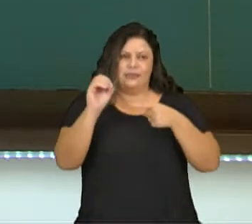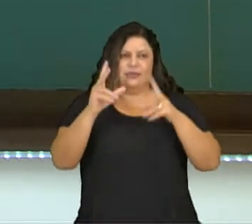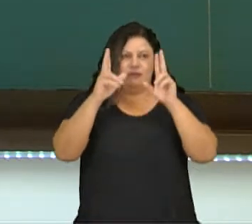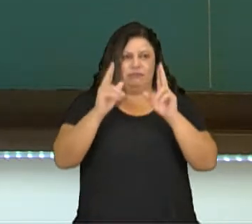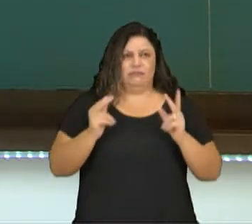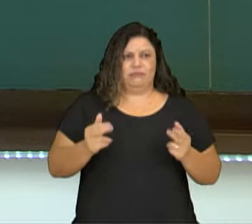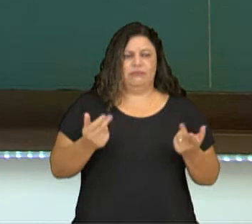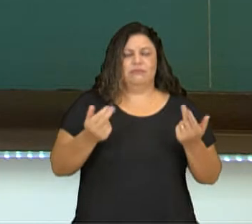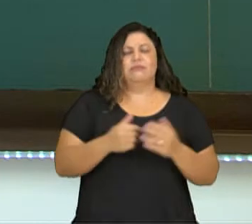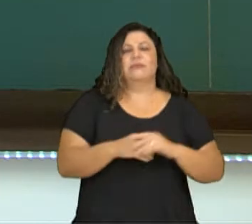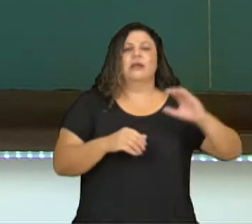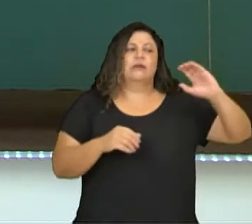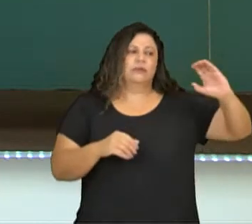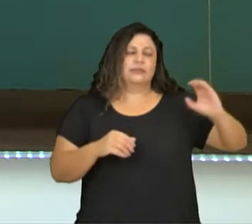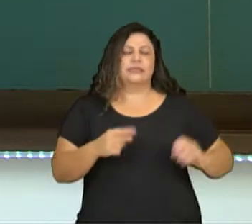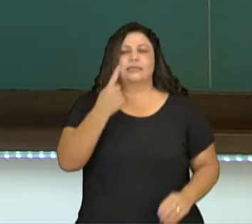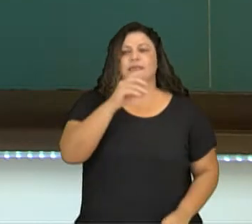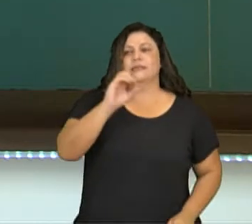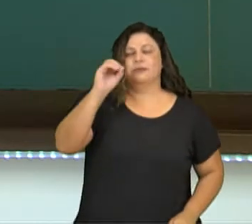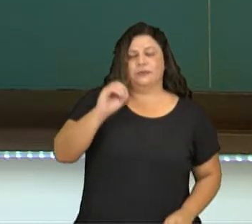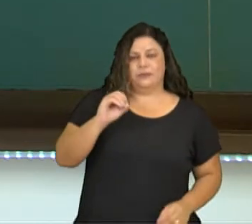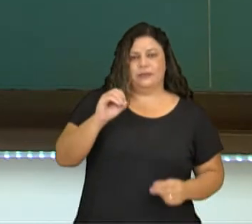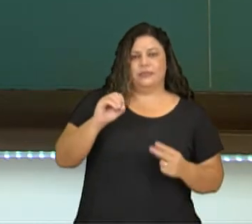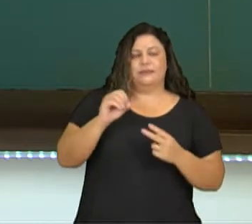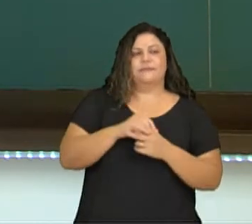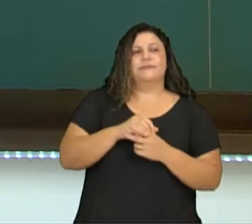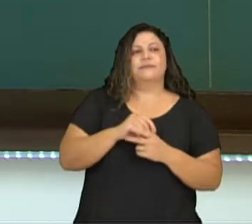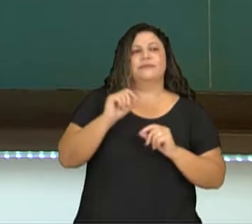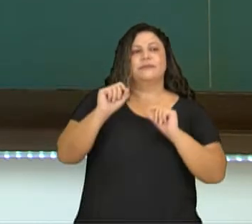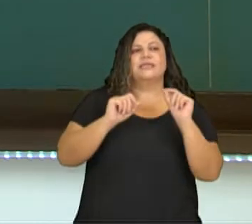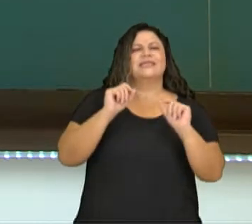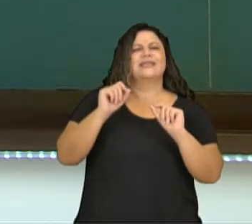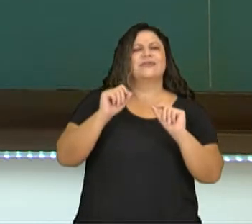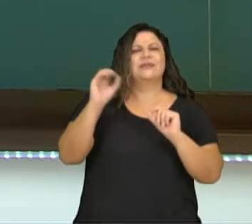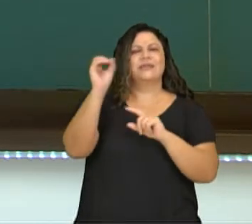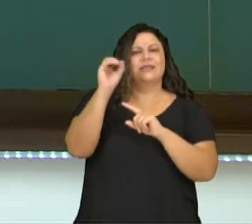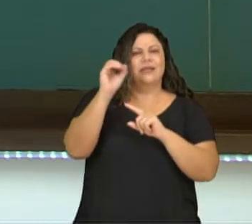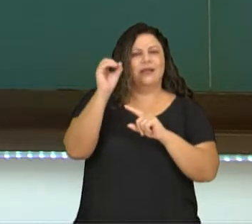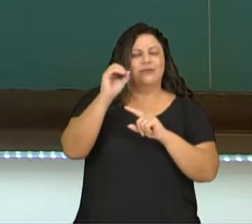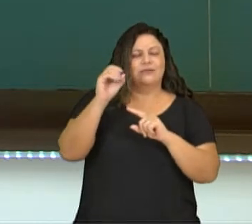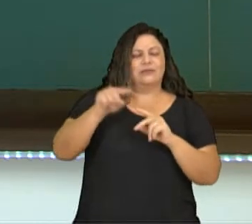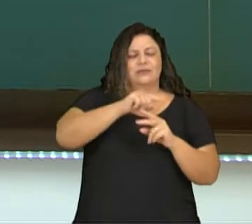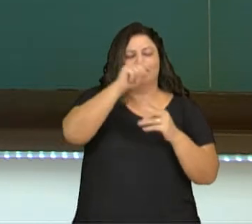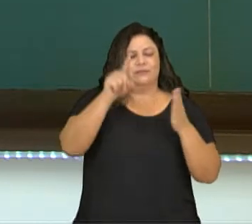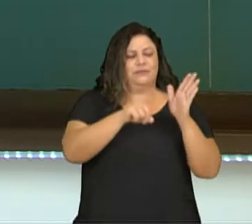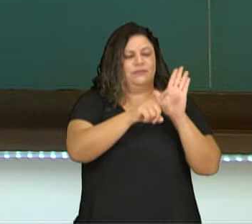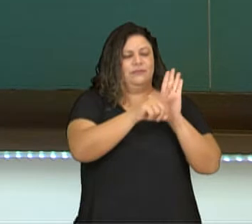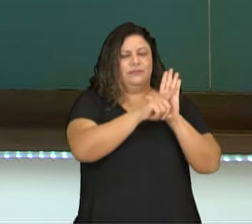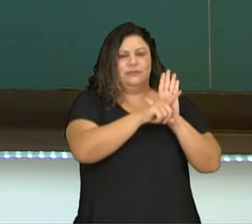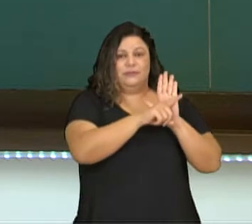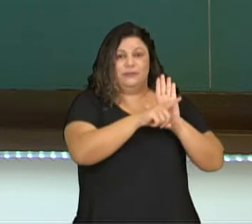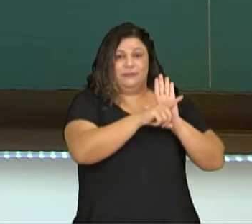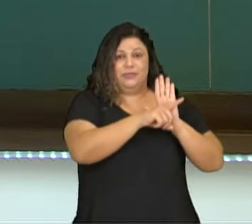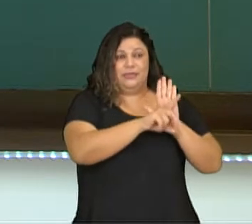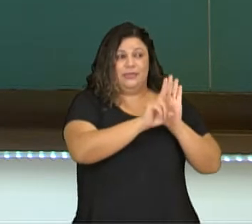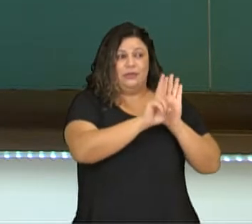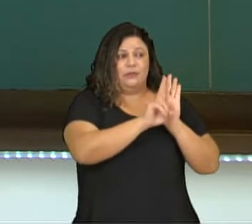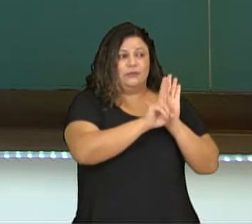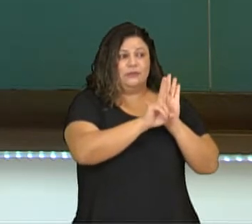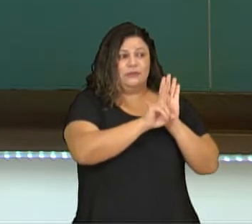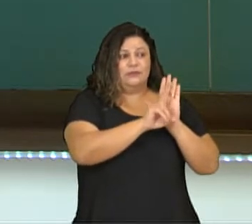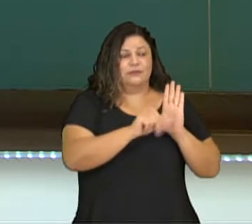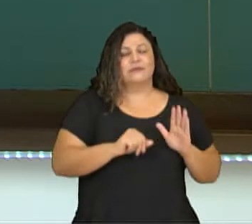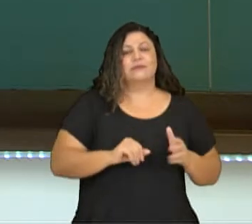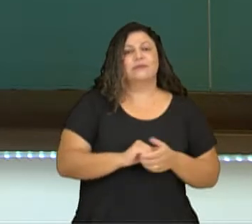o exercício C, o ângulo de 150 graus está no segundo quadrante. Então, nós vamos fazer a diferença desse ângulo com um